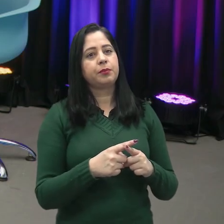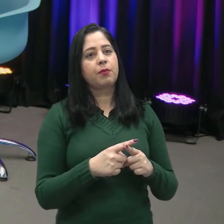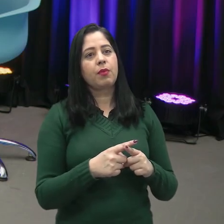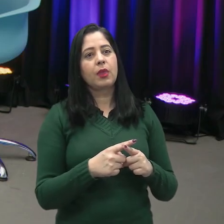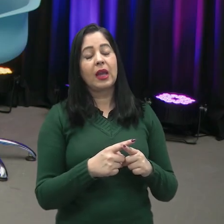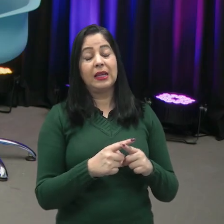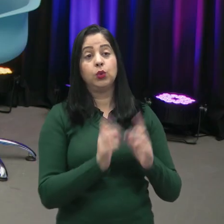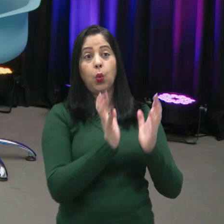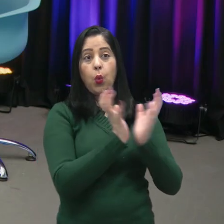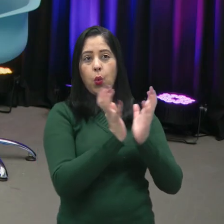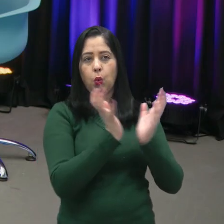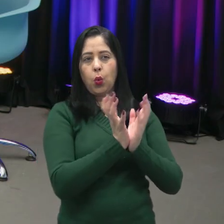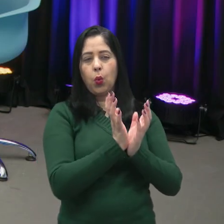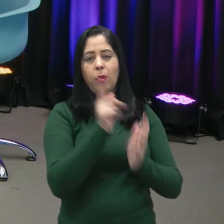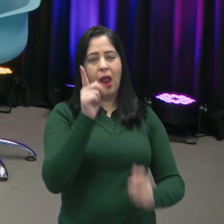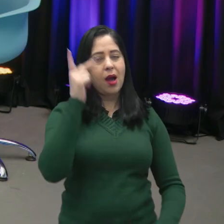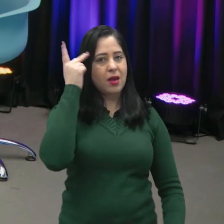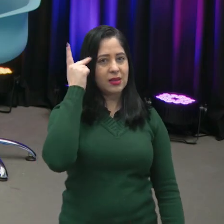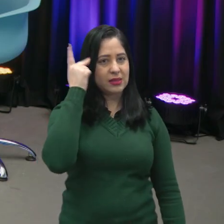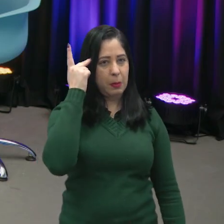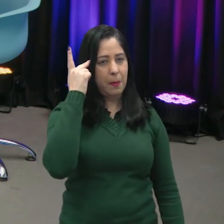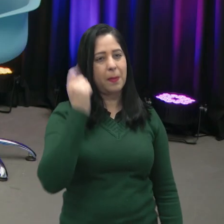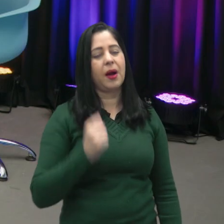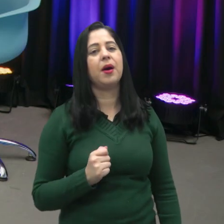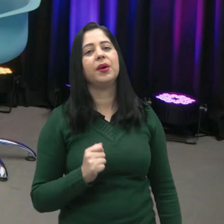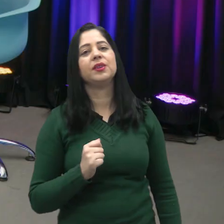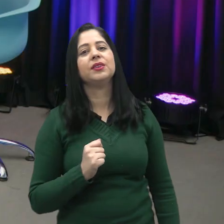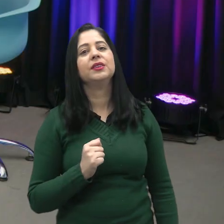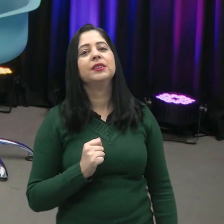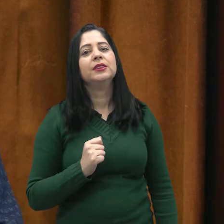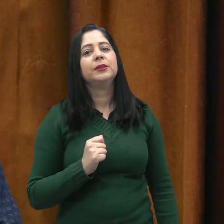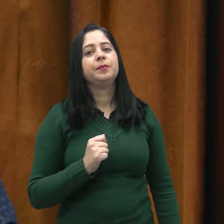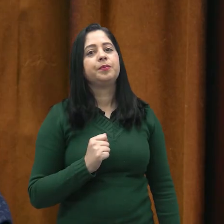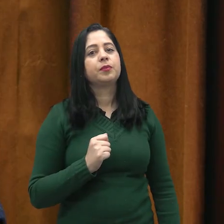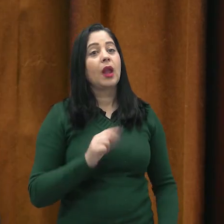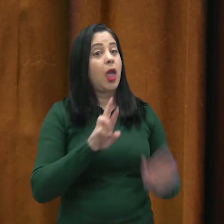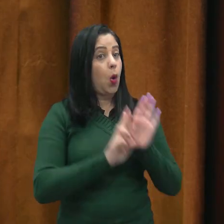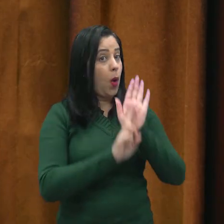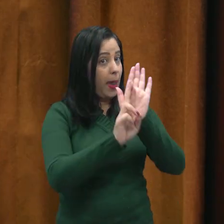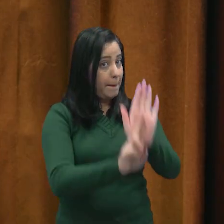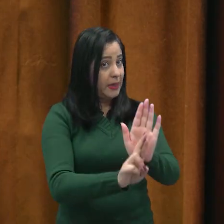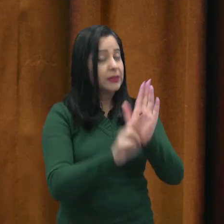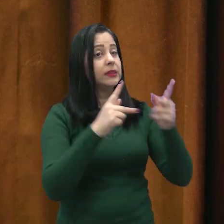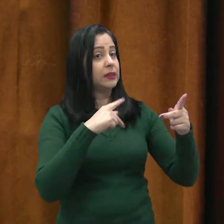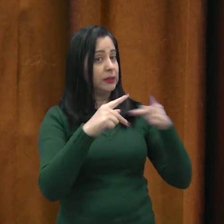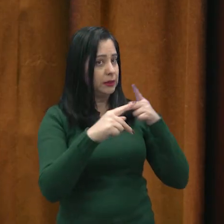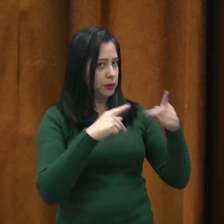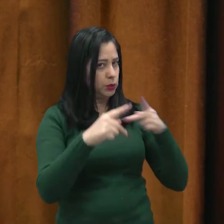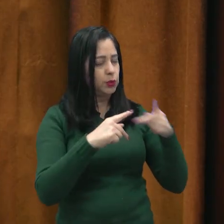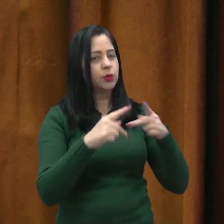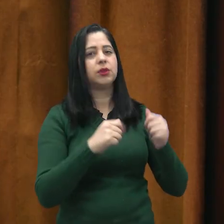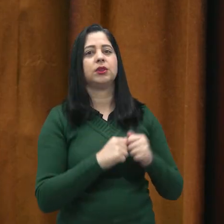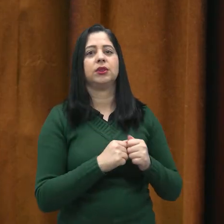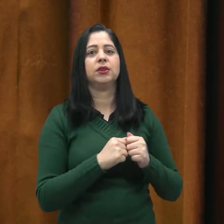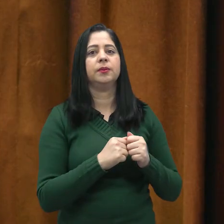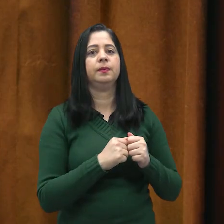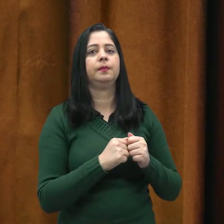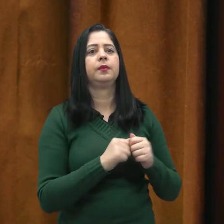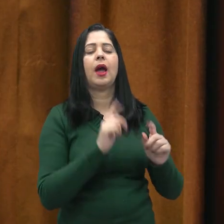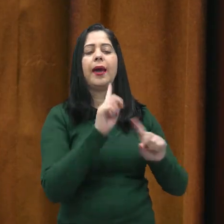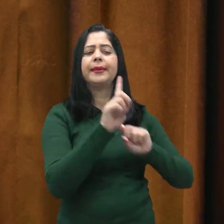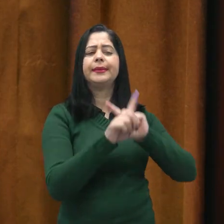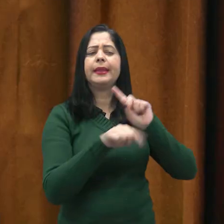da seleção paulista de São Paulo, representei São José há muito tempo também, e daí